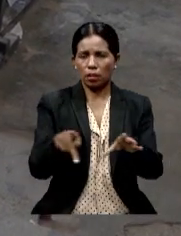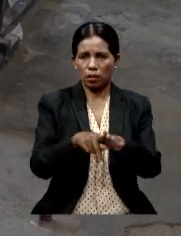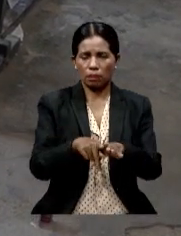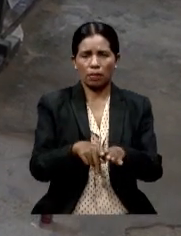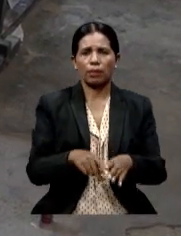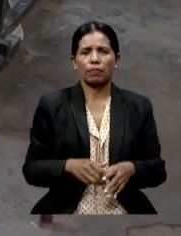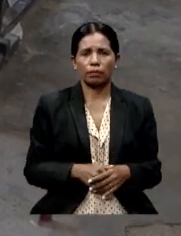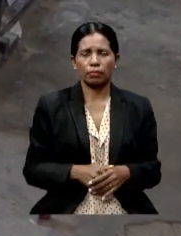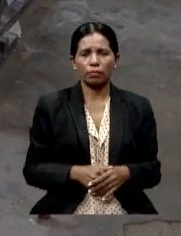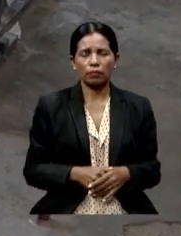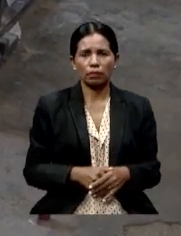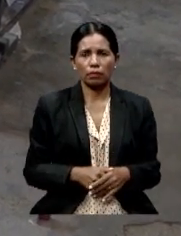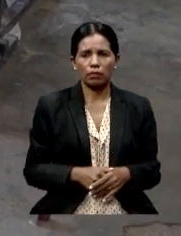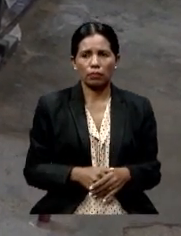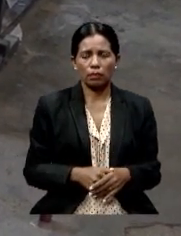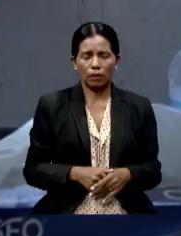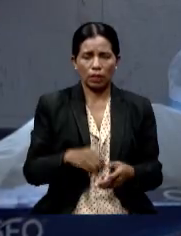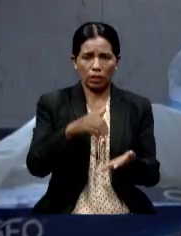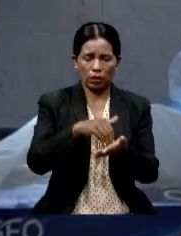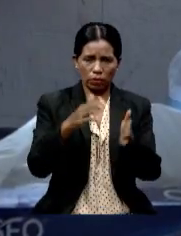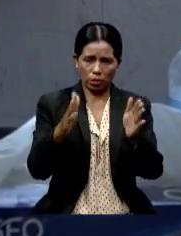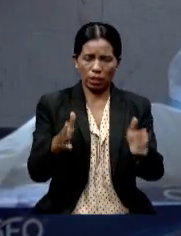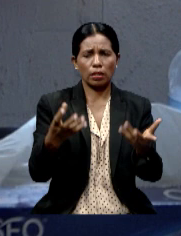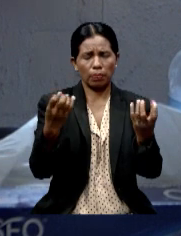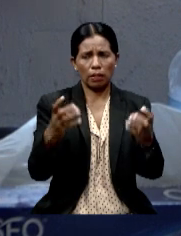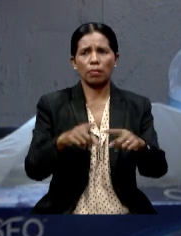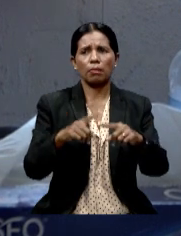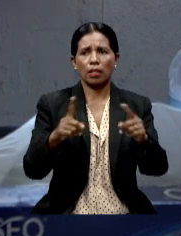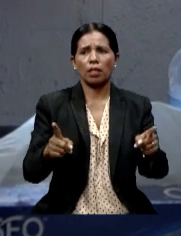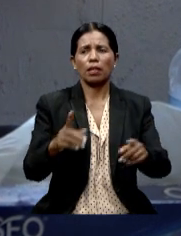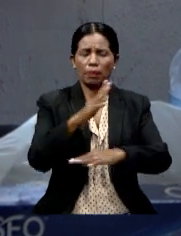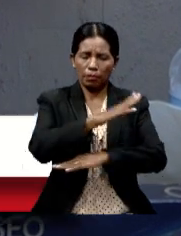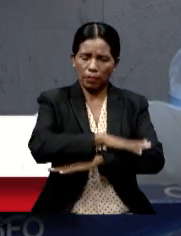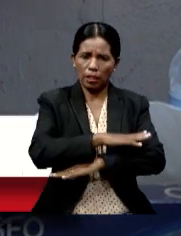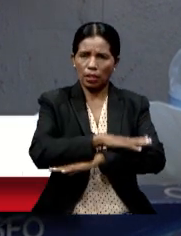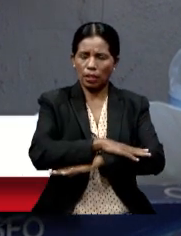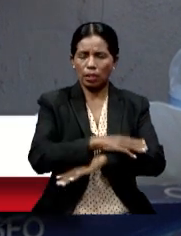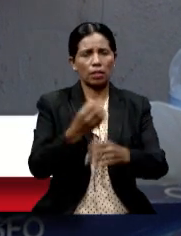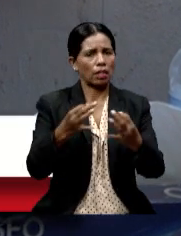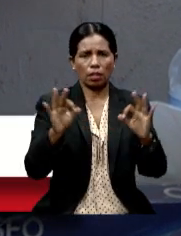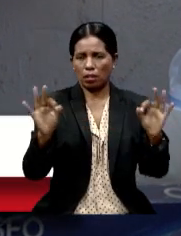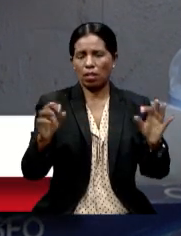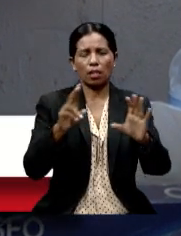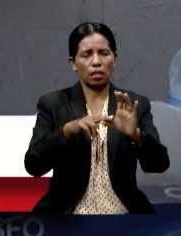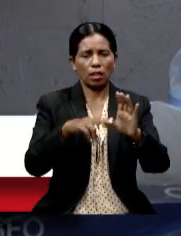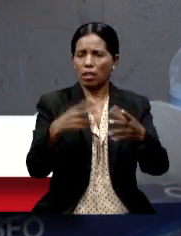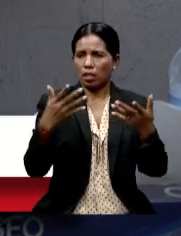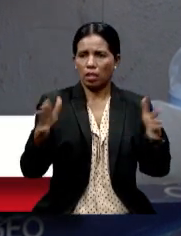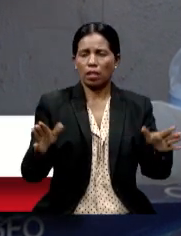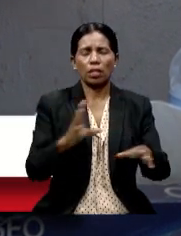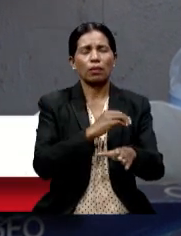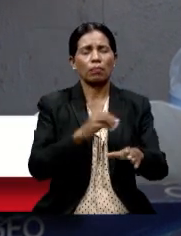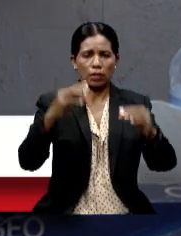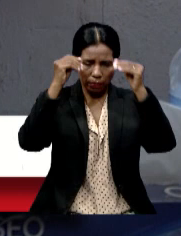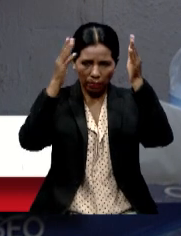máximo. Escola nem estudante para, mas bem, mesa, carteira, né, limitado los. E não é mais para professores,